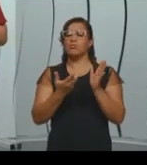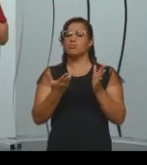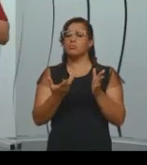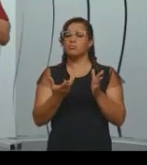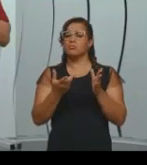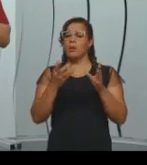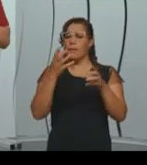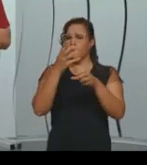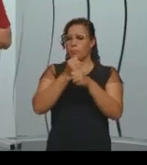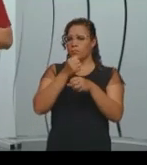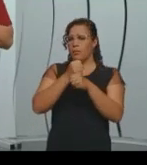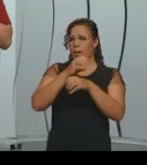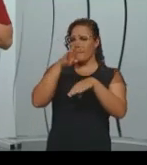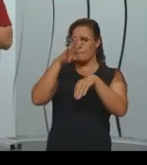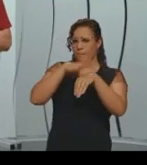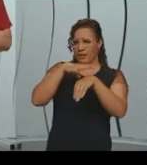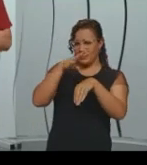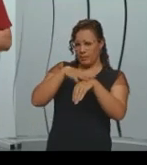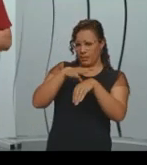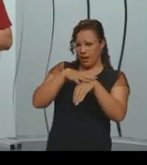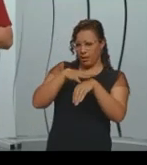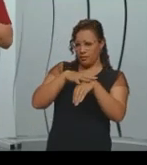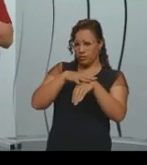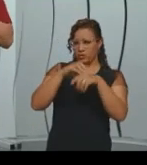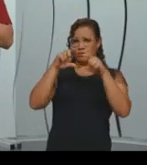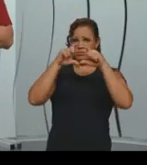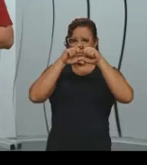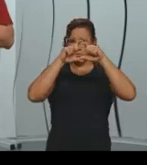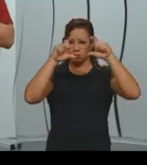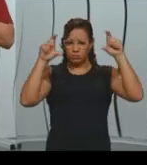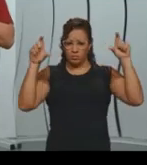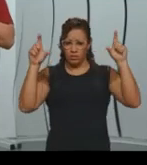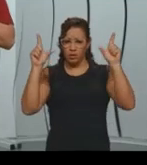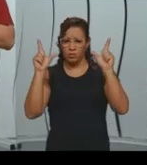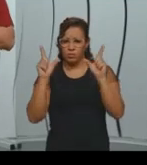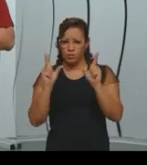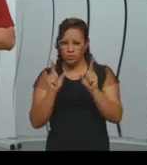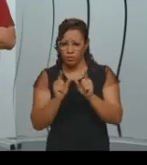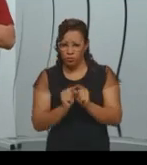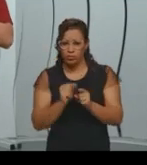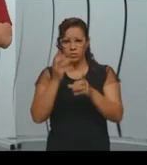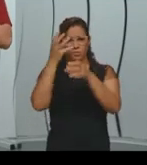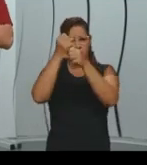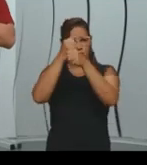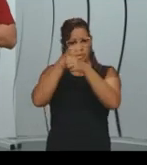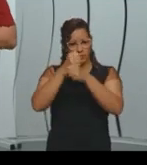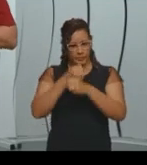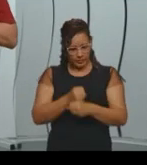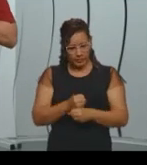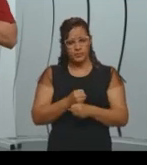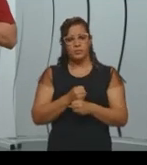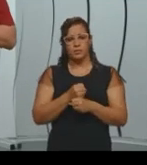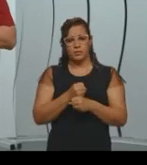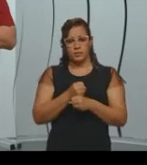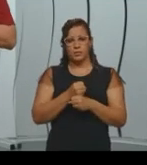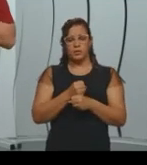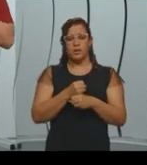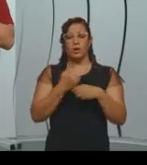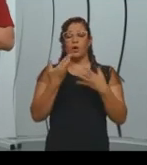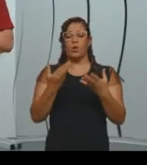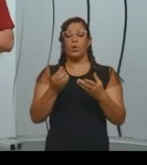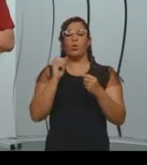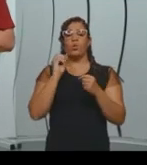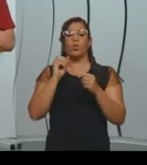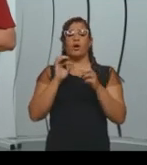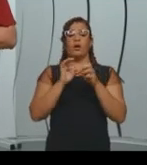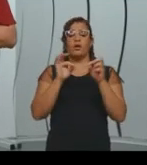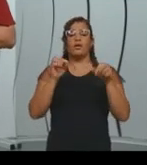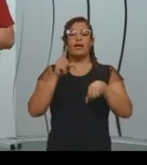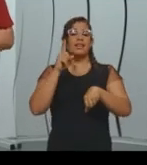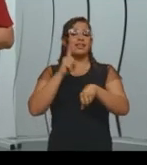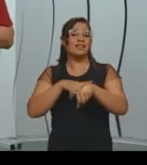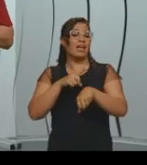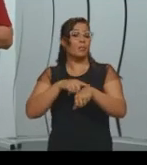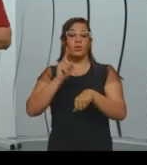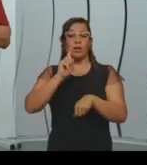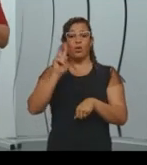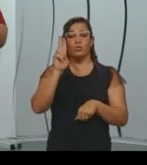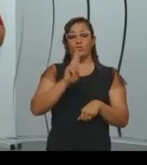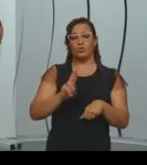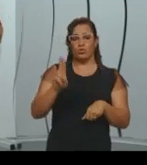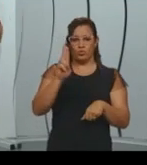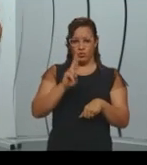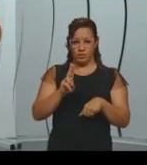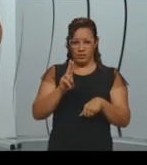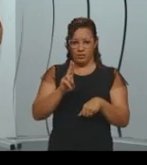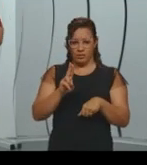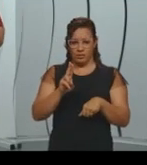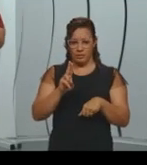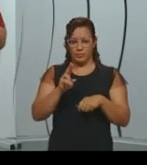matemática do estudo de movimentos que não utiliza a grandeza física tempo, que é a chamada